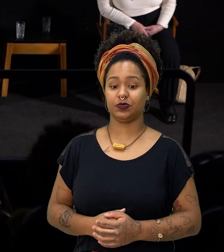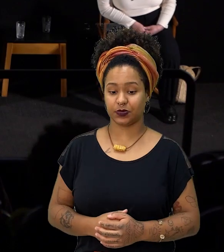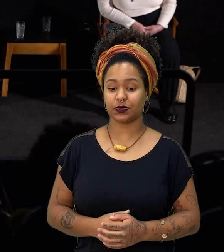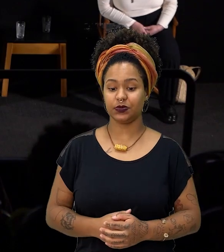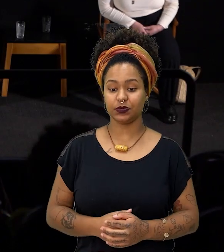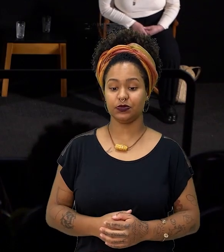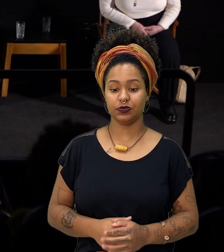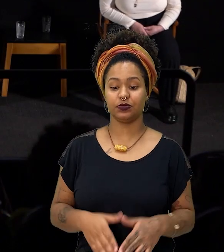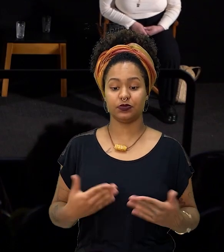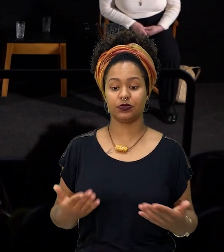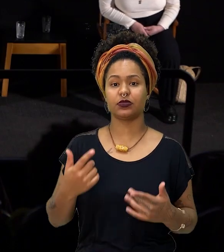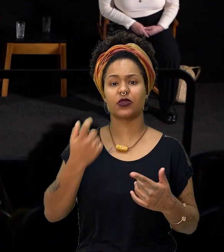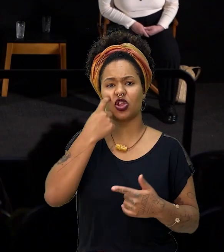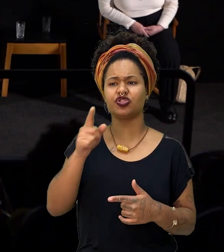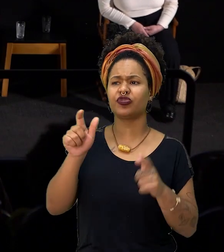Lilian Rose, onde é que você está?